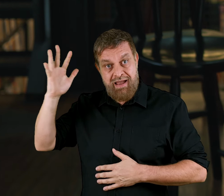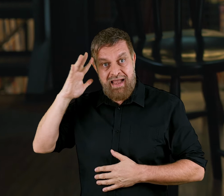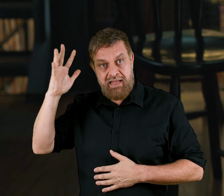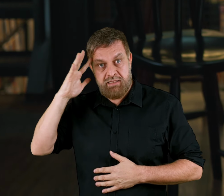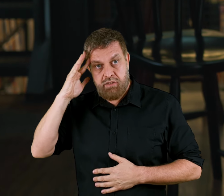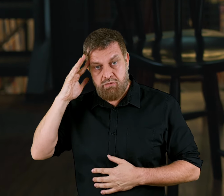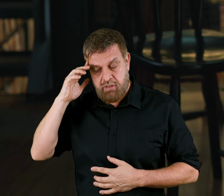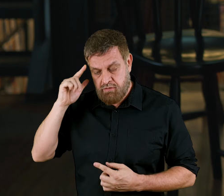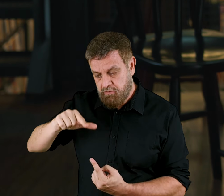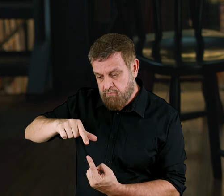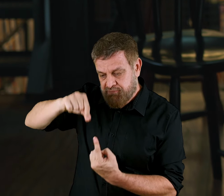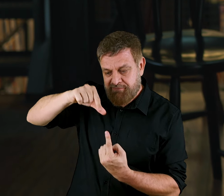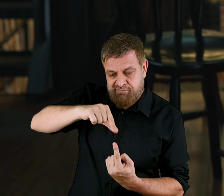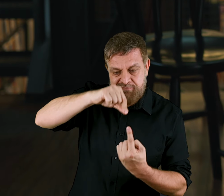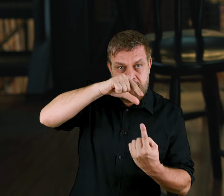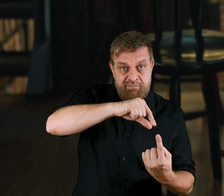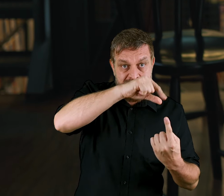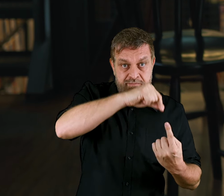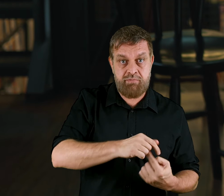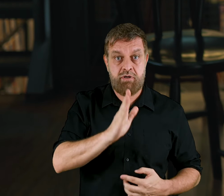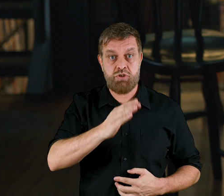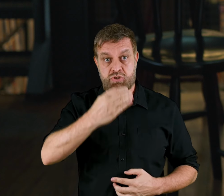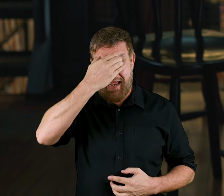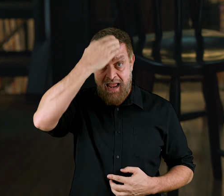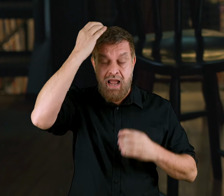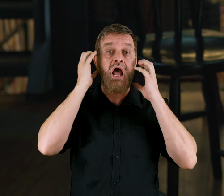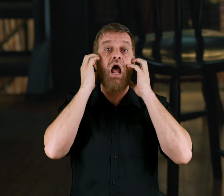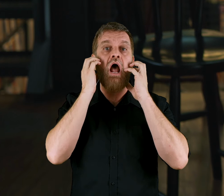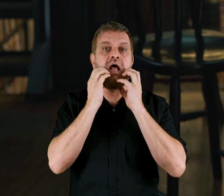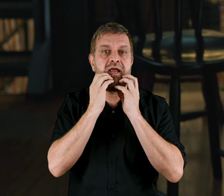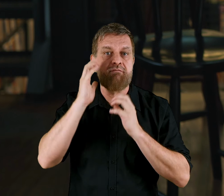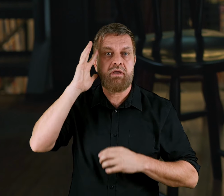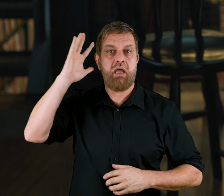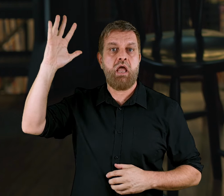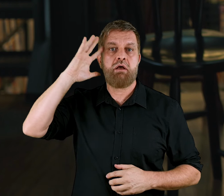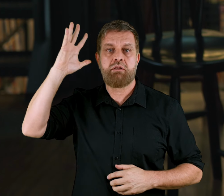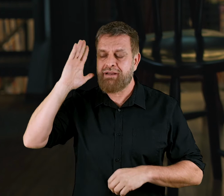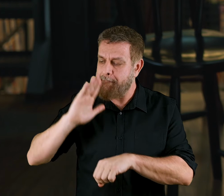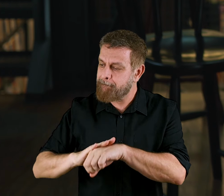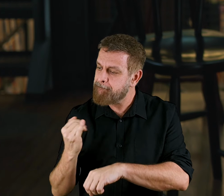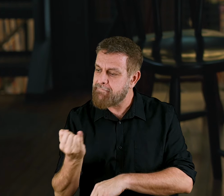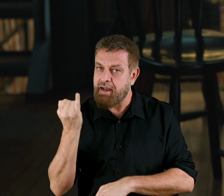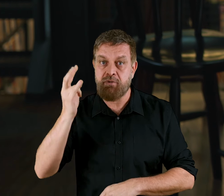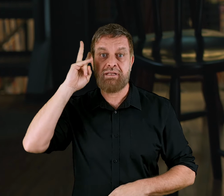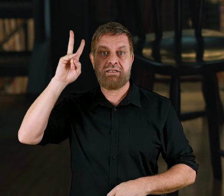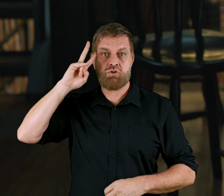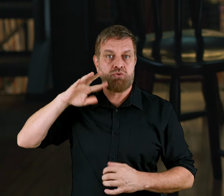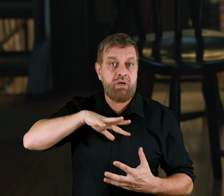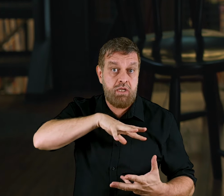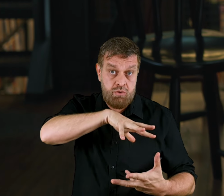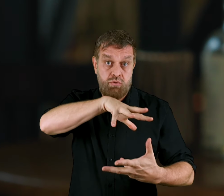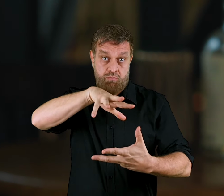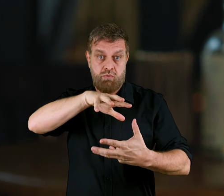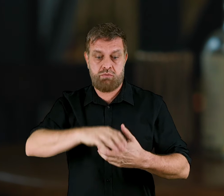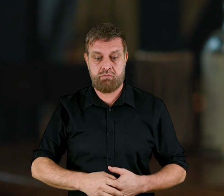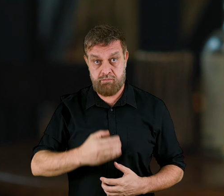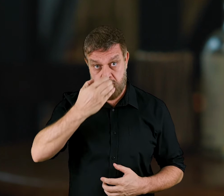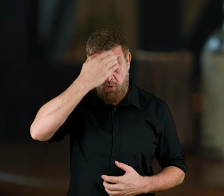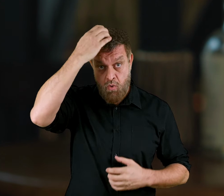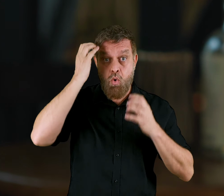seleção artificial. Então, Darwin, que para mim é o autor da teoria, de uma das teorias mais importantes da história da humanidade,